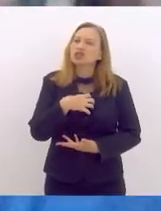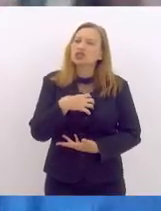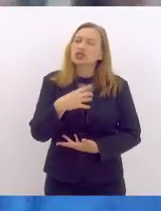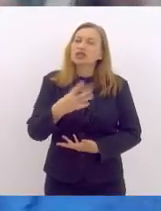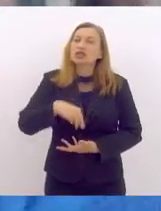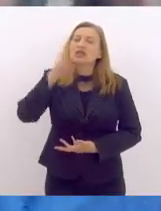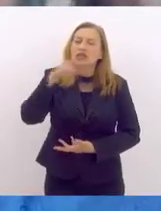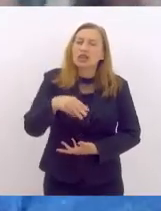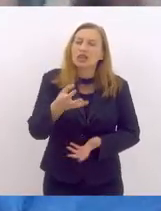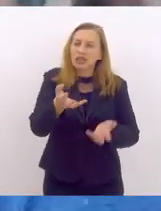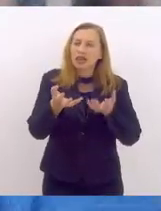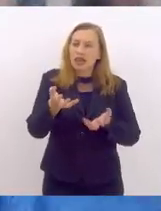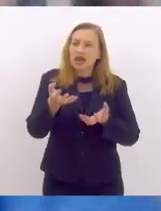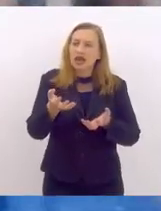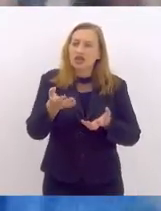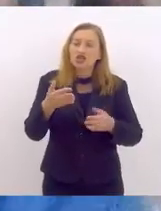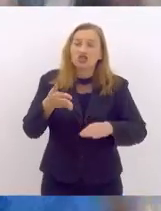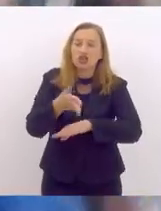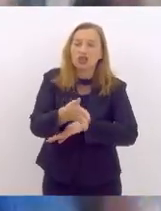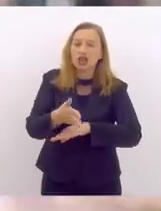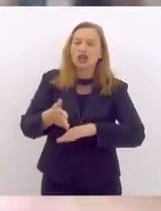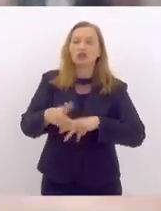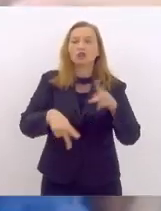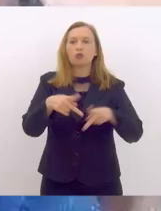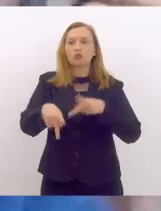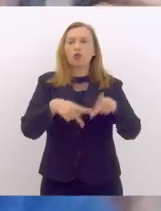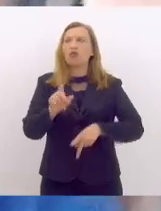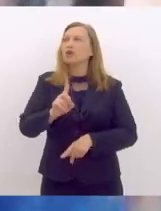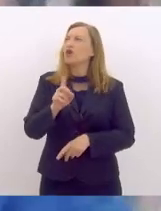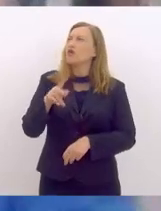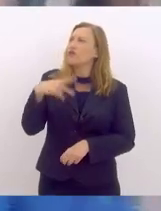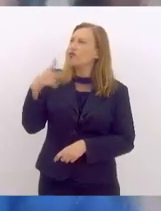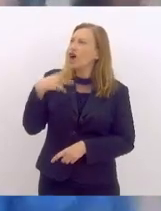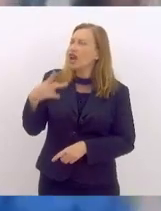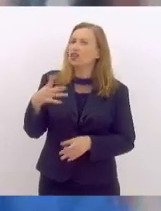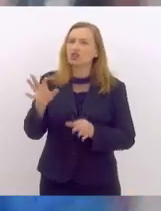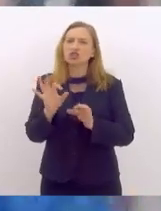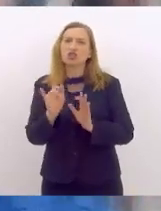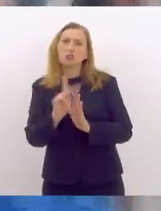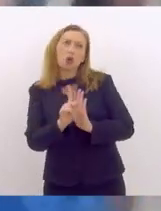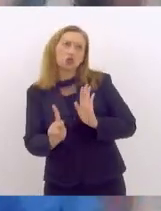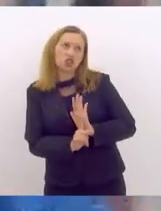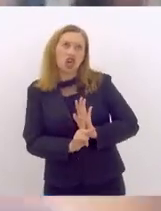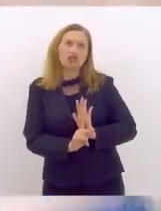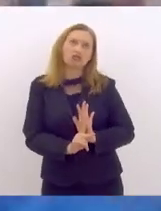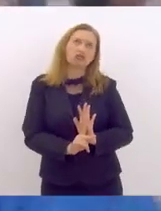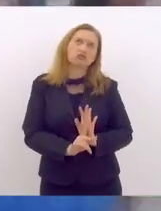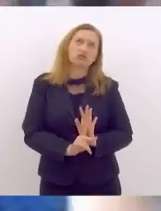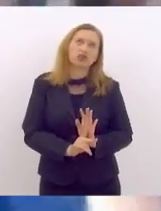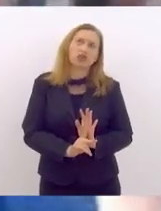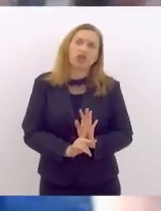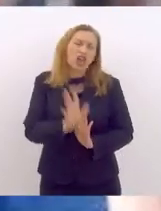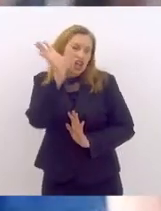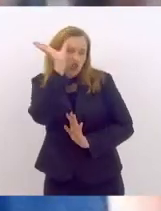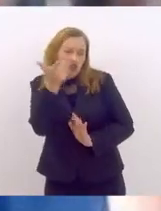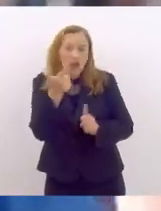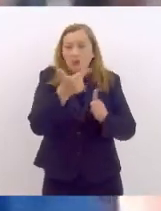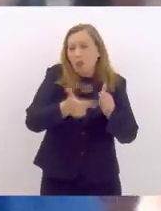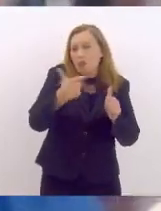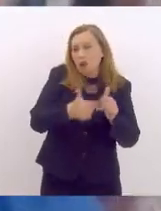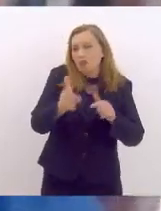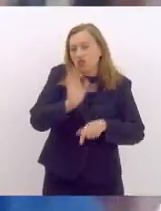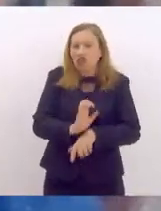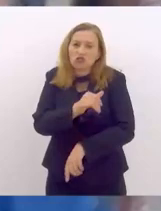alcançar a população não falando de projetos a resolver os problemas